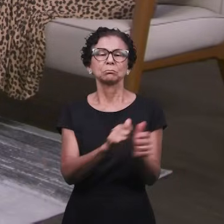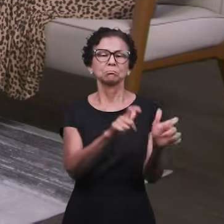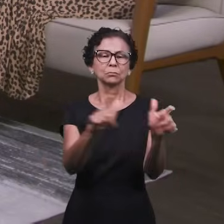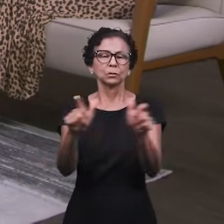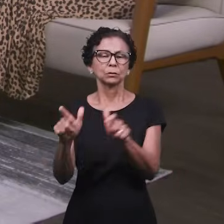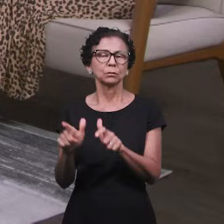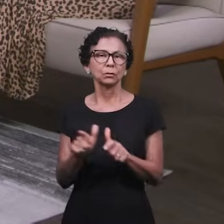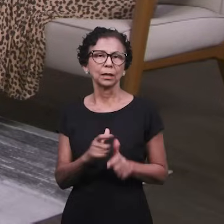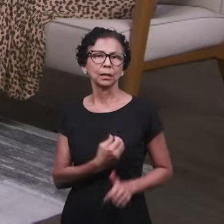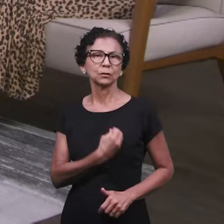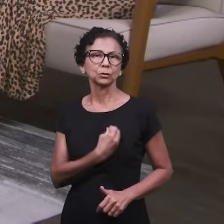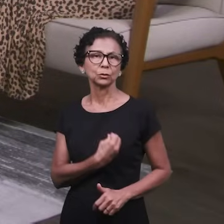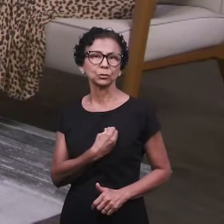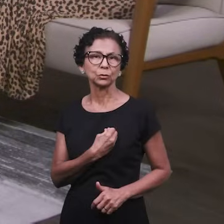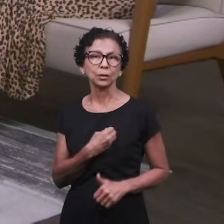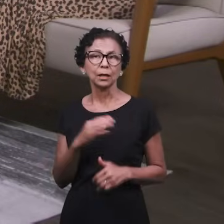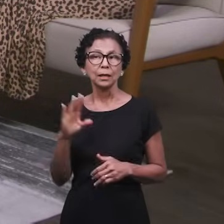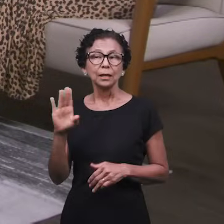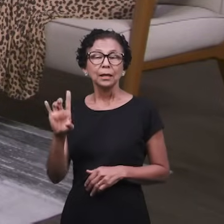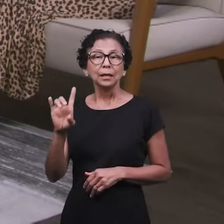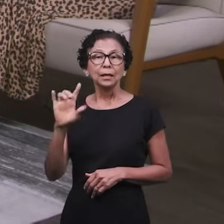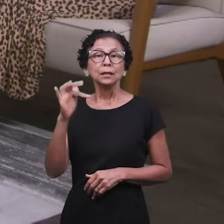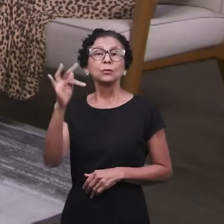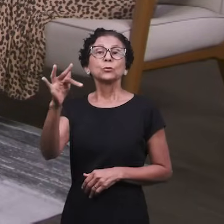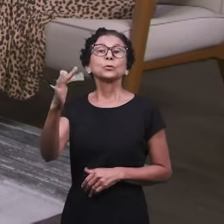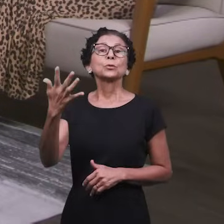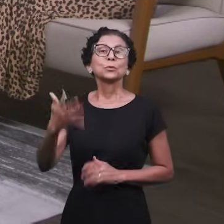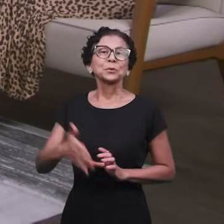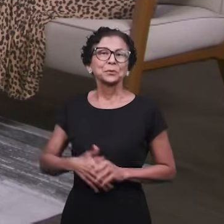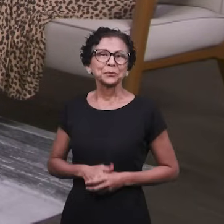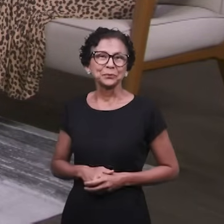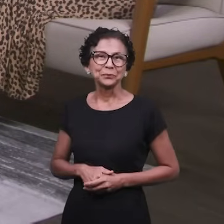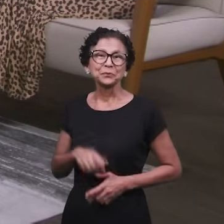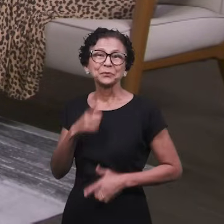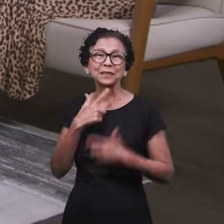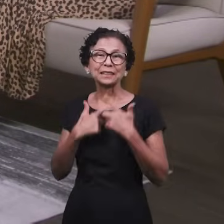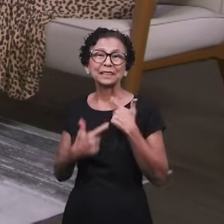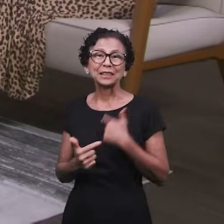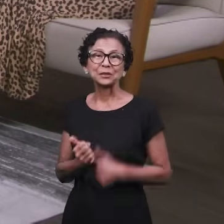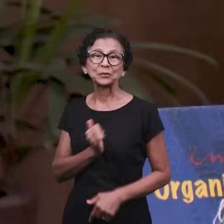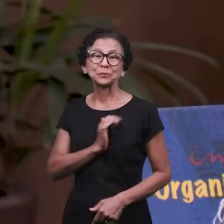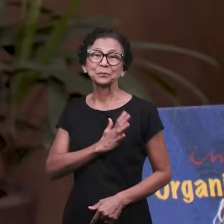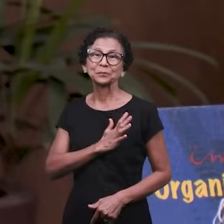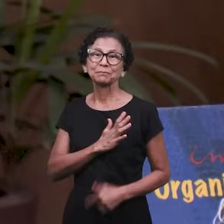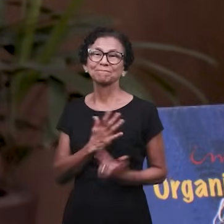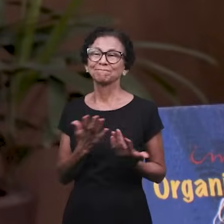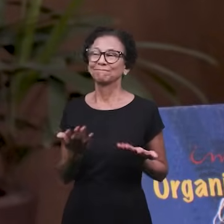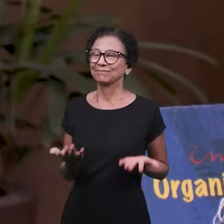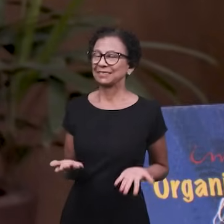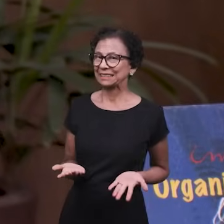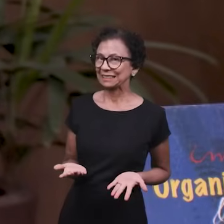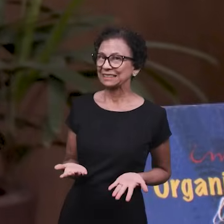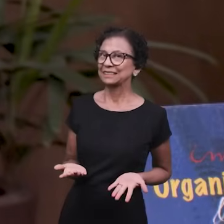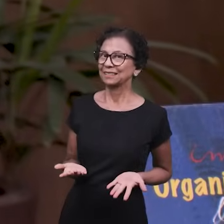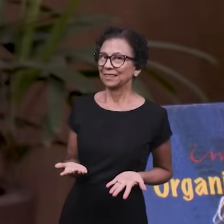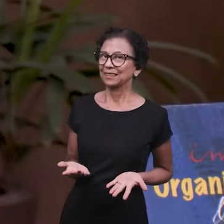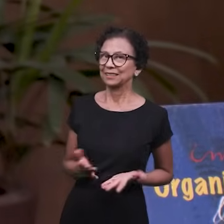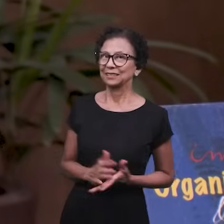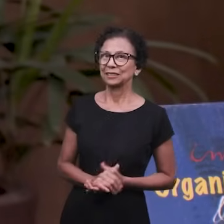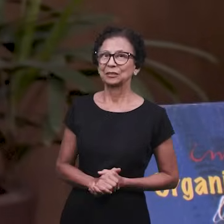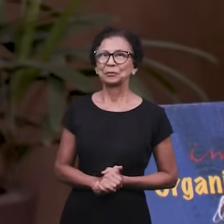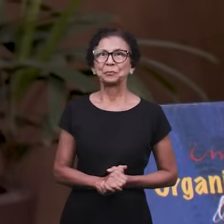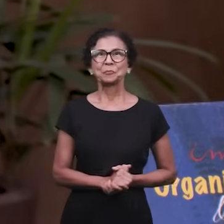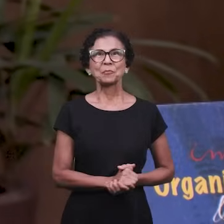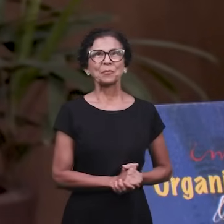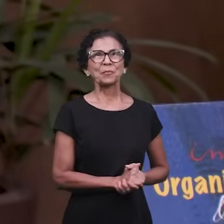onde eles estarão? Né? Quais serão as suas decisões, o desejo do seu coração? Então a gente fala, nós entendemos muito